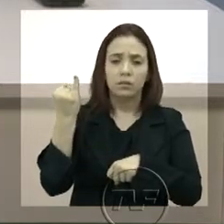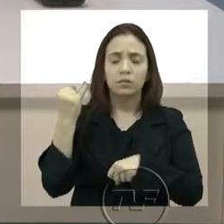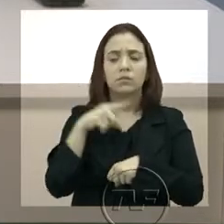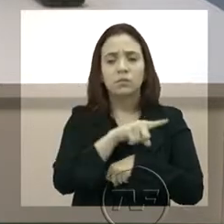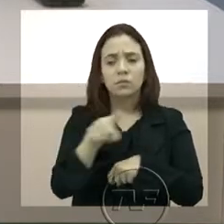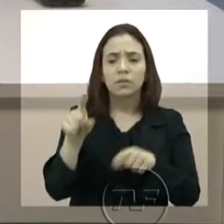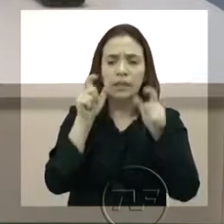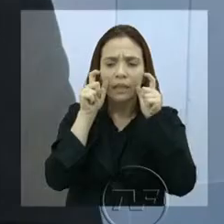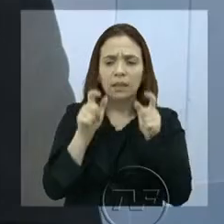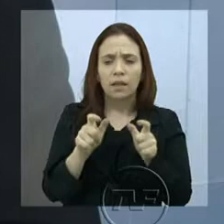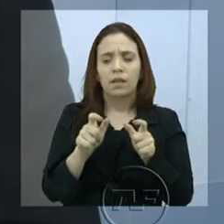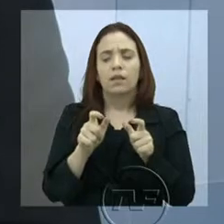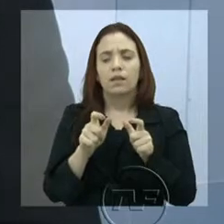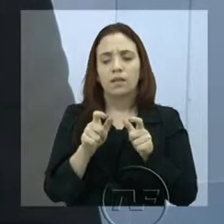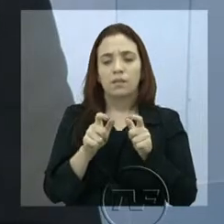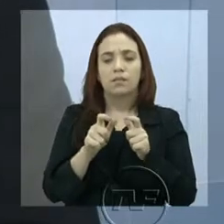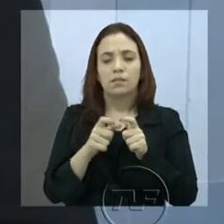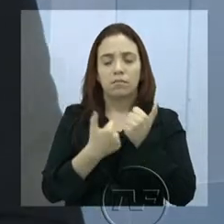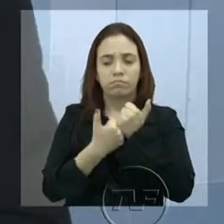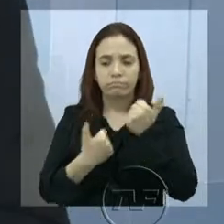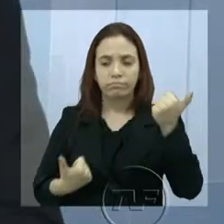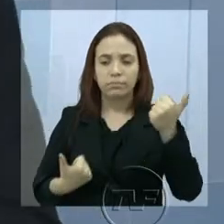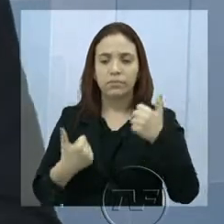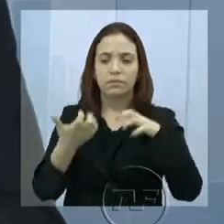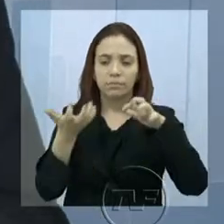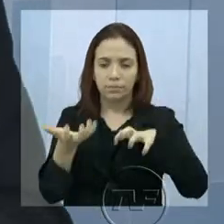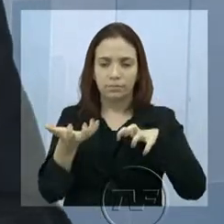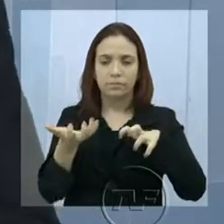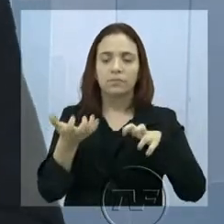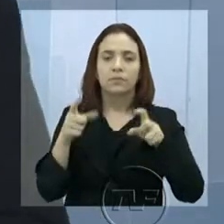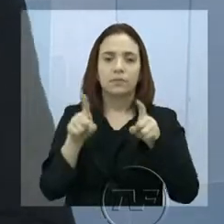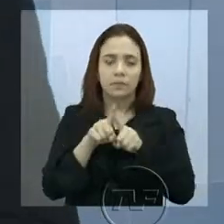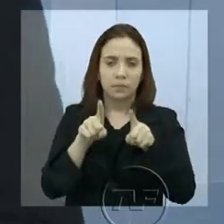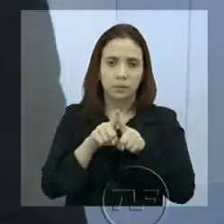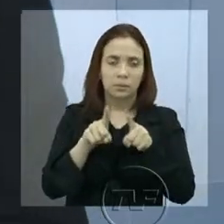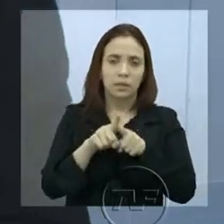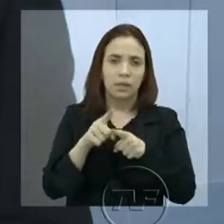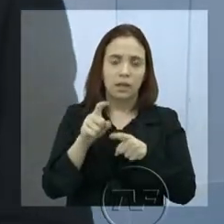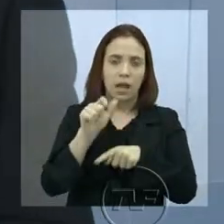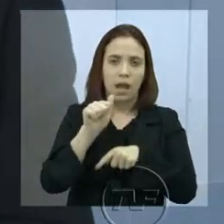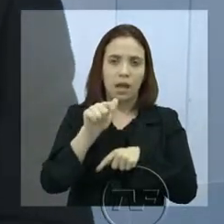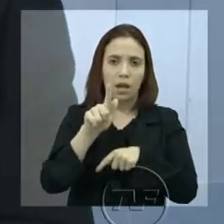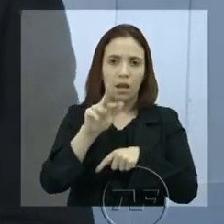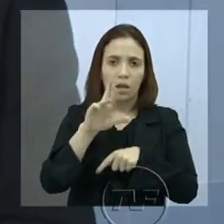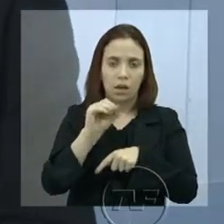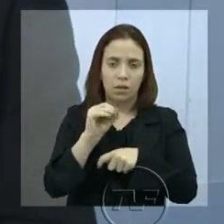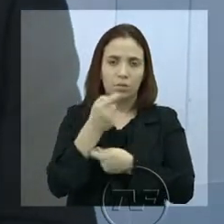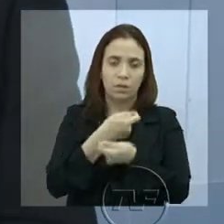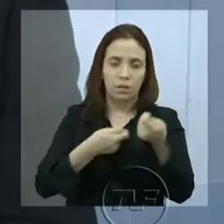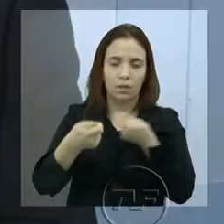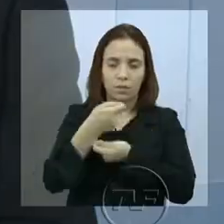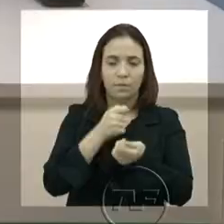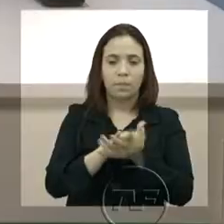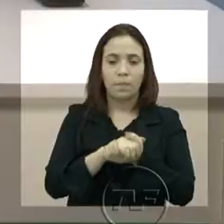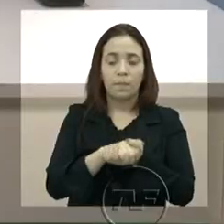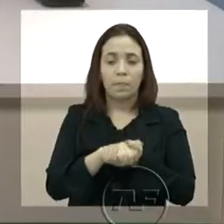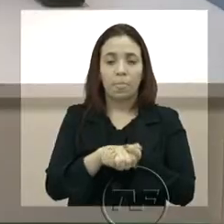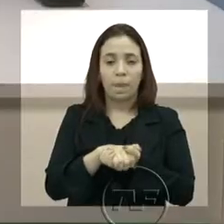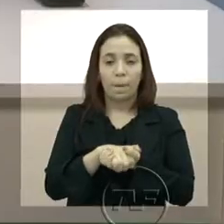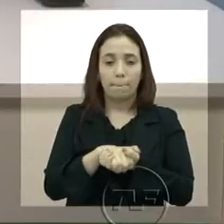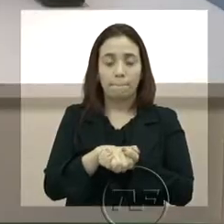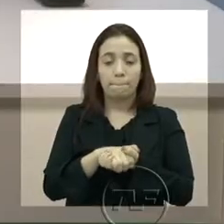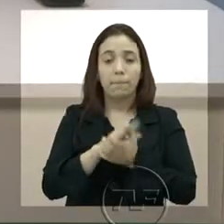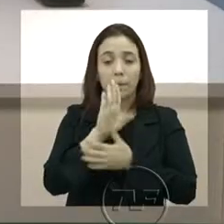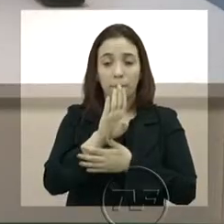interesse da bancada no Senado e na Câmara do Agronegócio. Tanto o interesse social